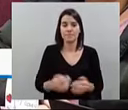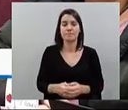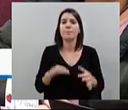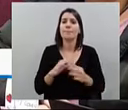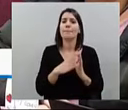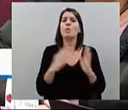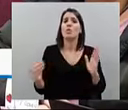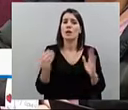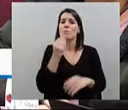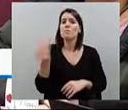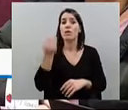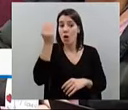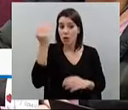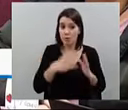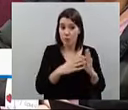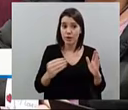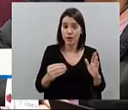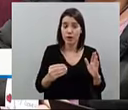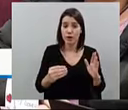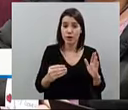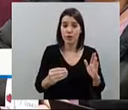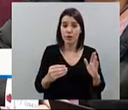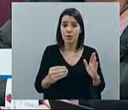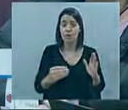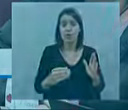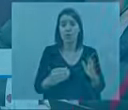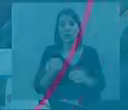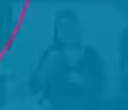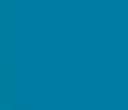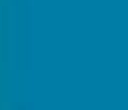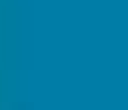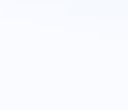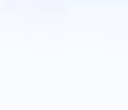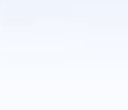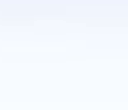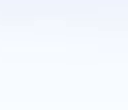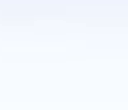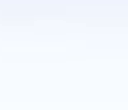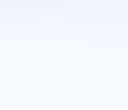só esperar que nos envie os requerimentos com as respostas.